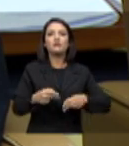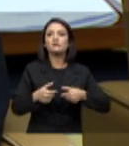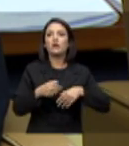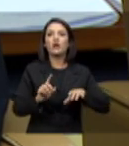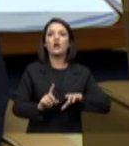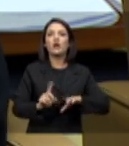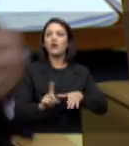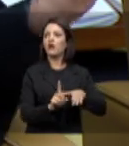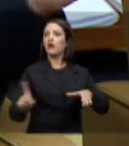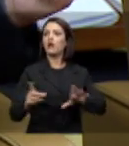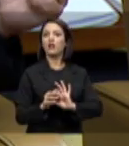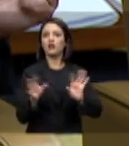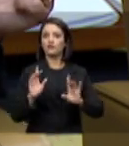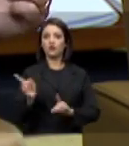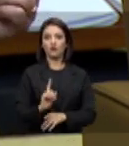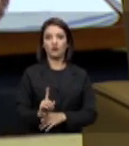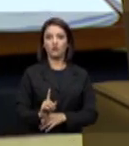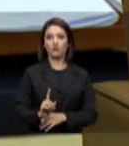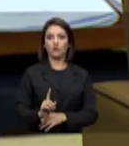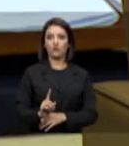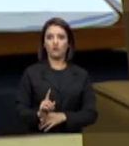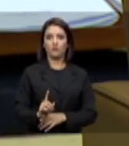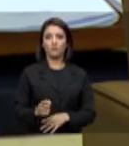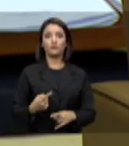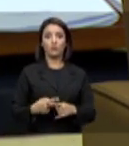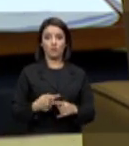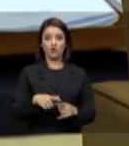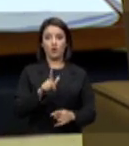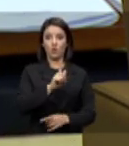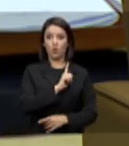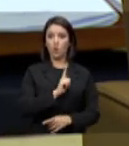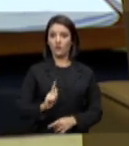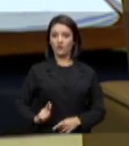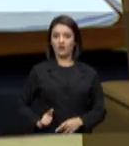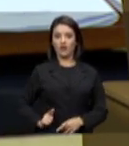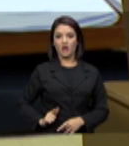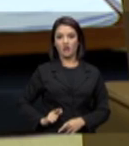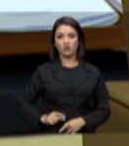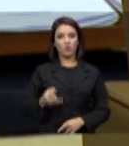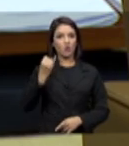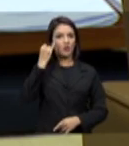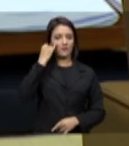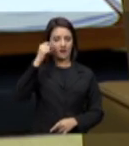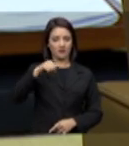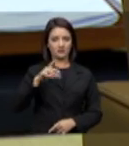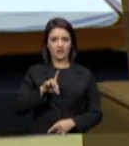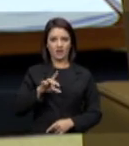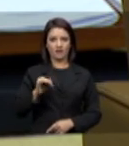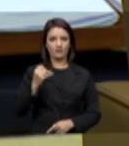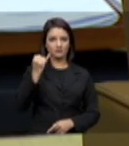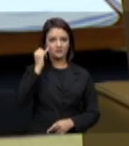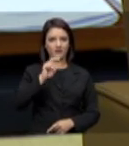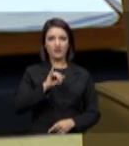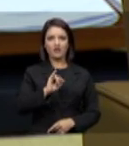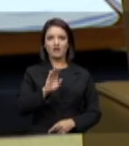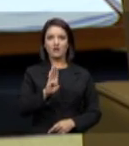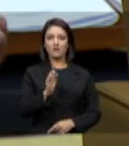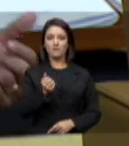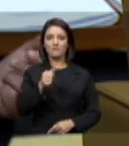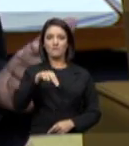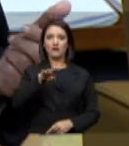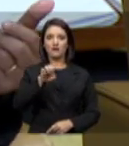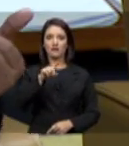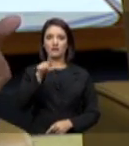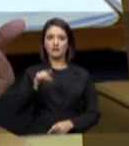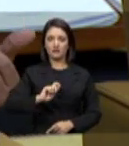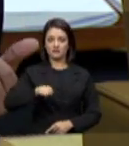a dica seus porque inclusive o governador do distrito federal ficou assustado a ministrar vai